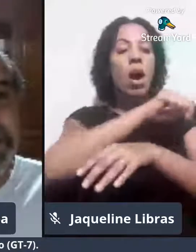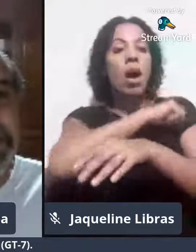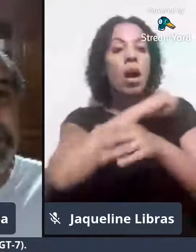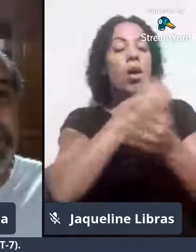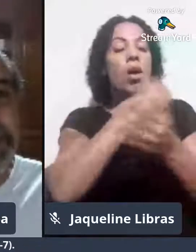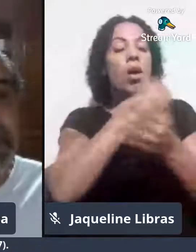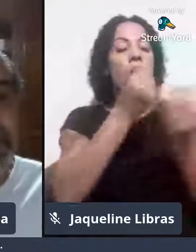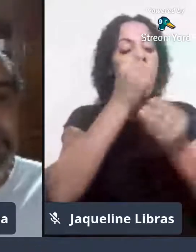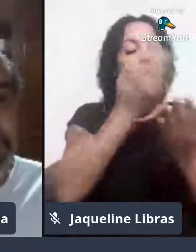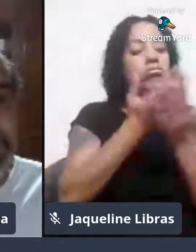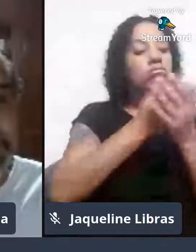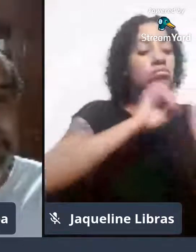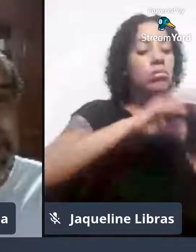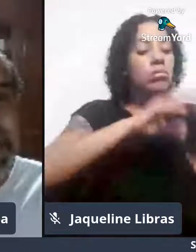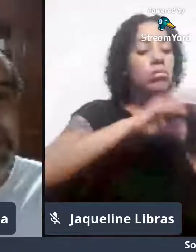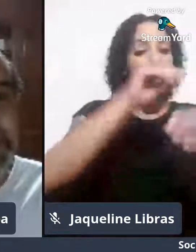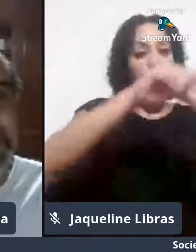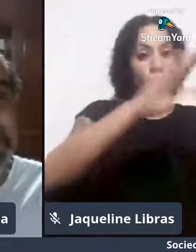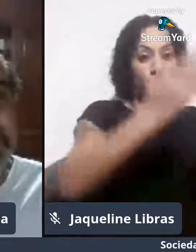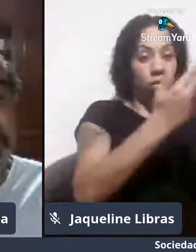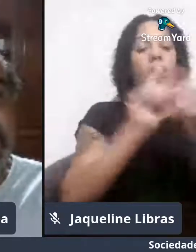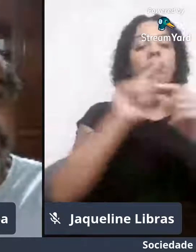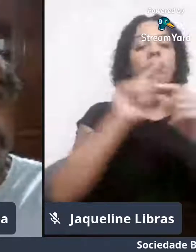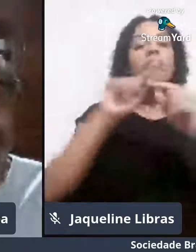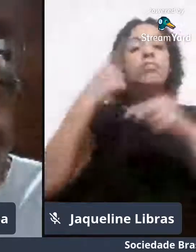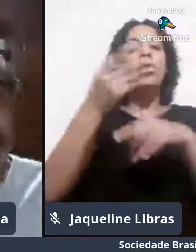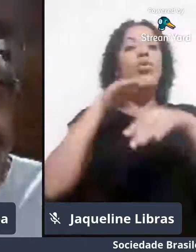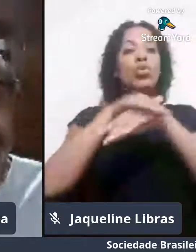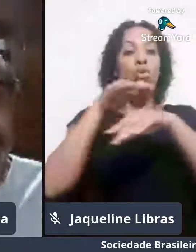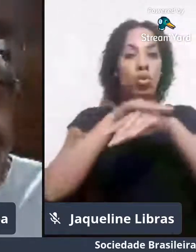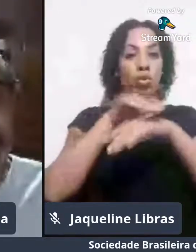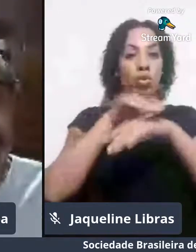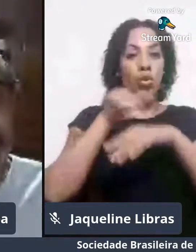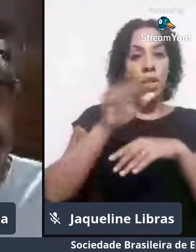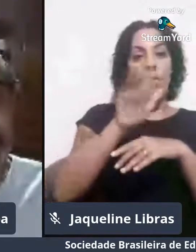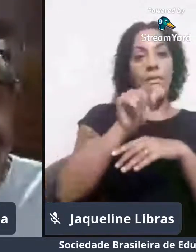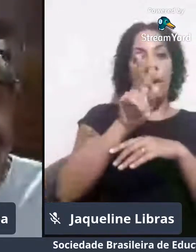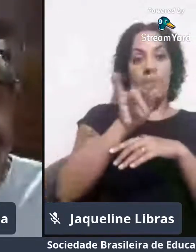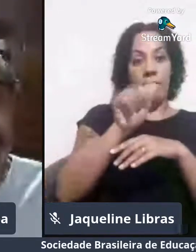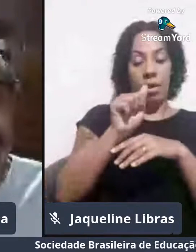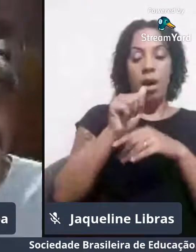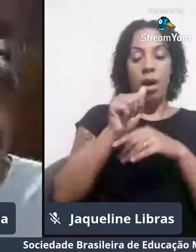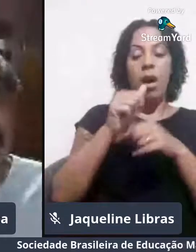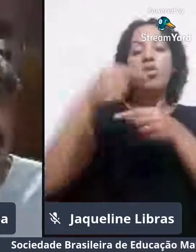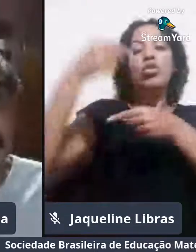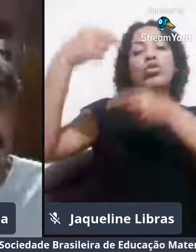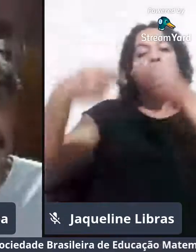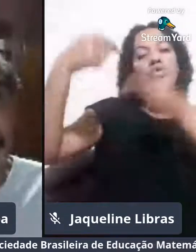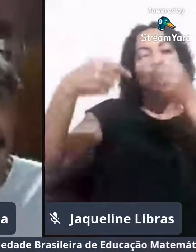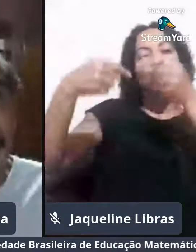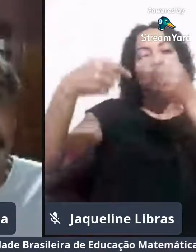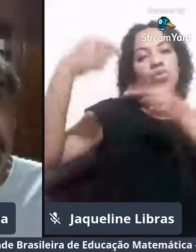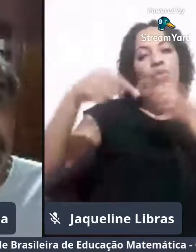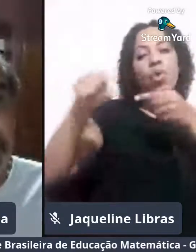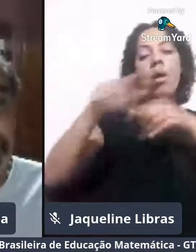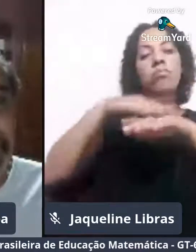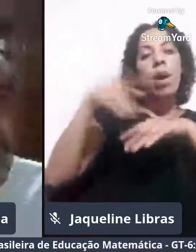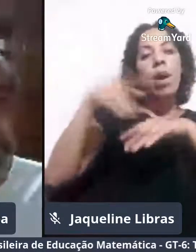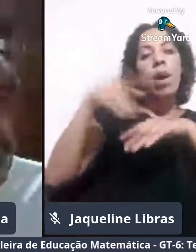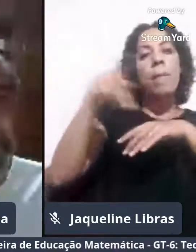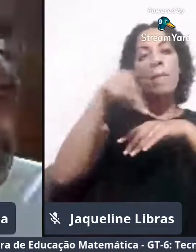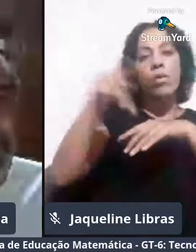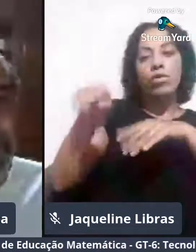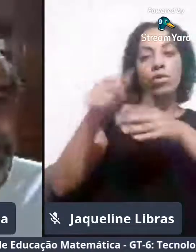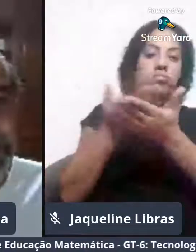escola. E depois, à noite, a mestranda Flávia Mussolini discutia com esse professor em